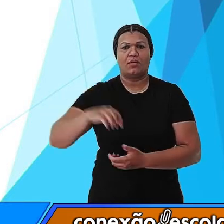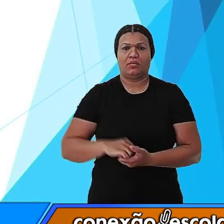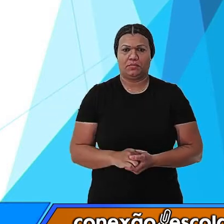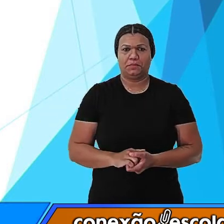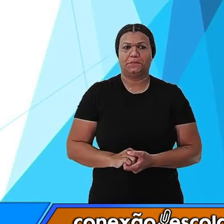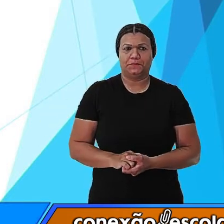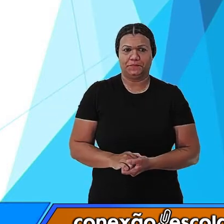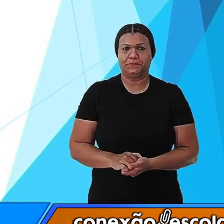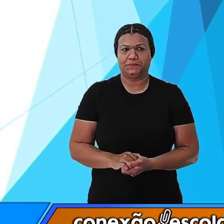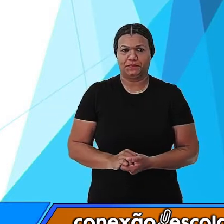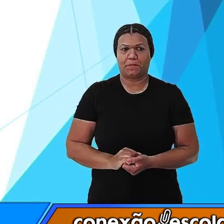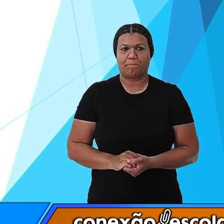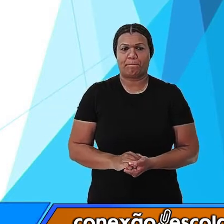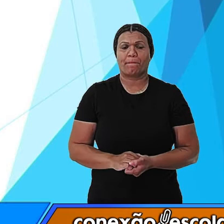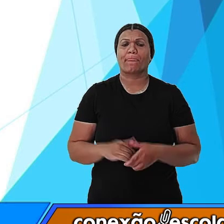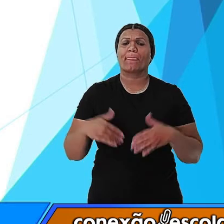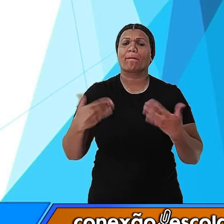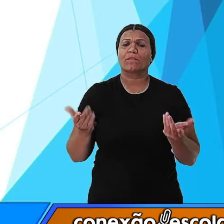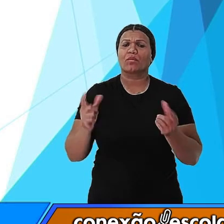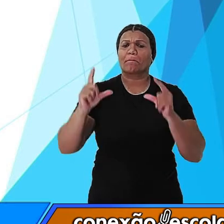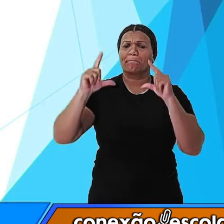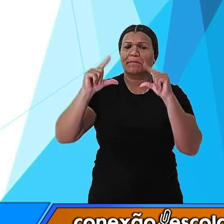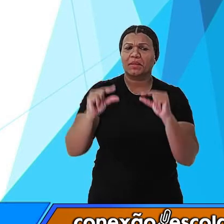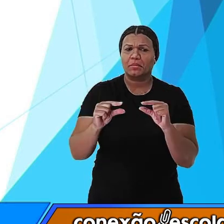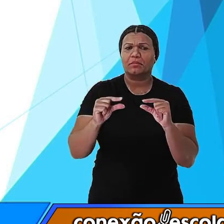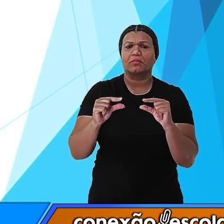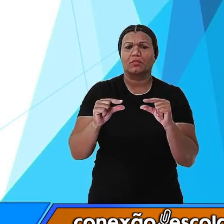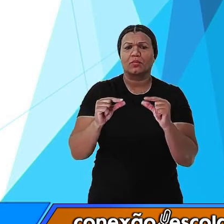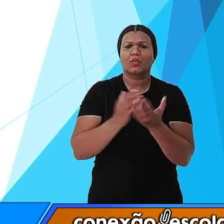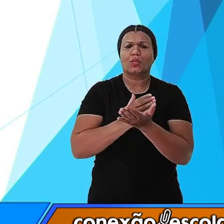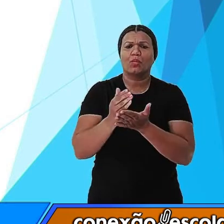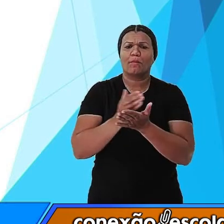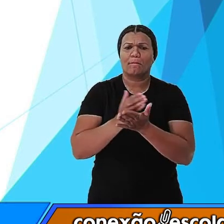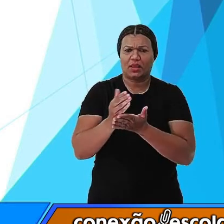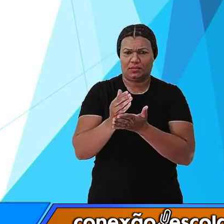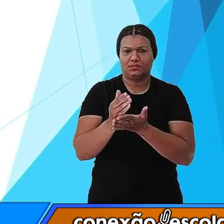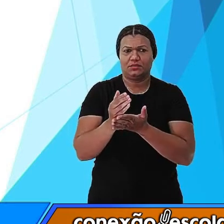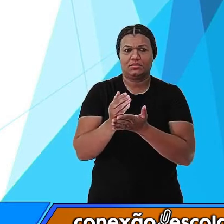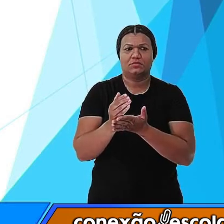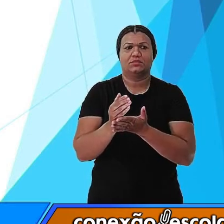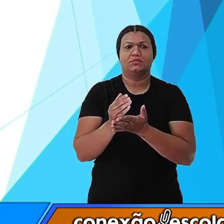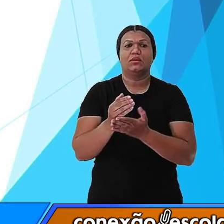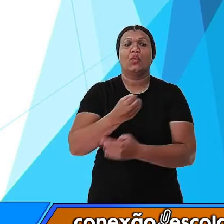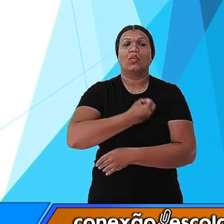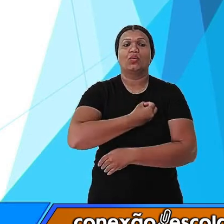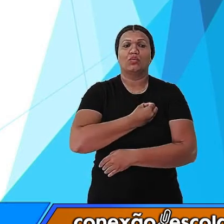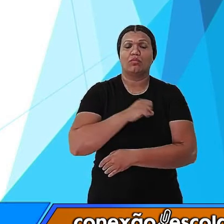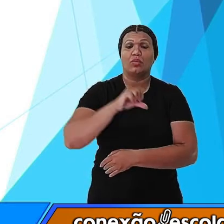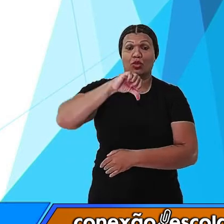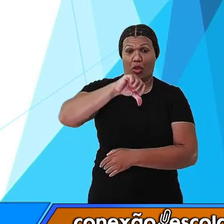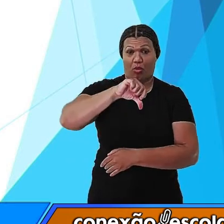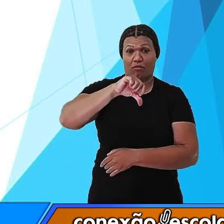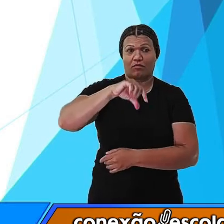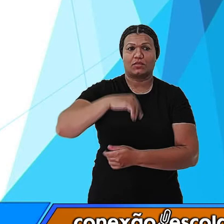829. E qual o menor número que começaria com o algarismo